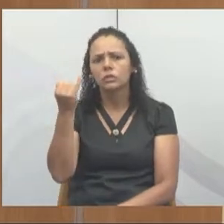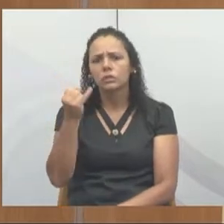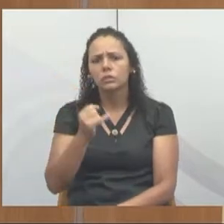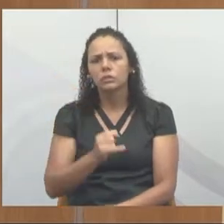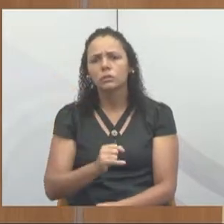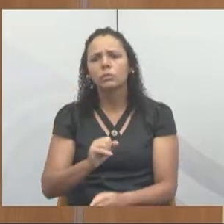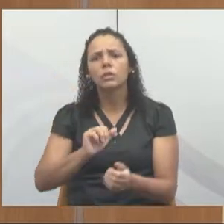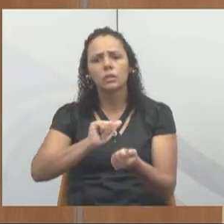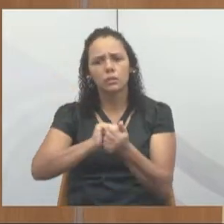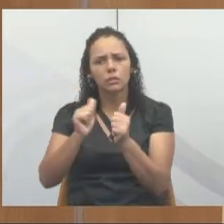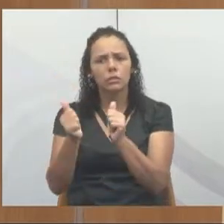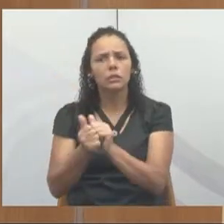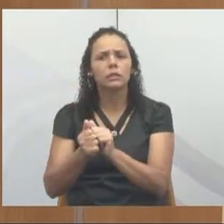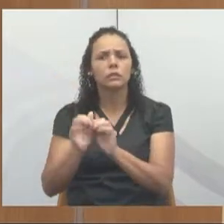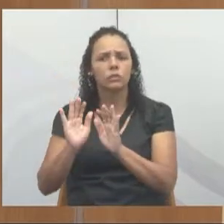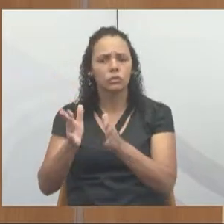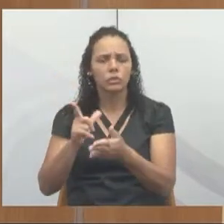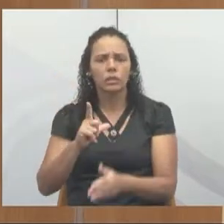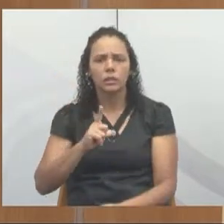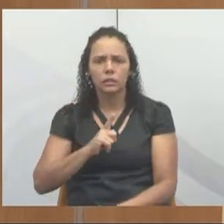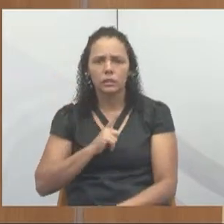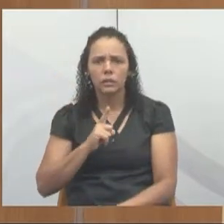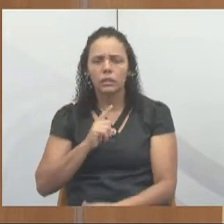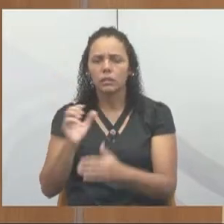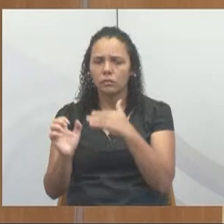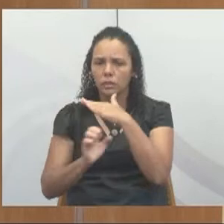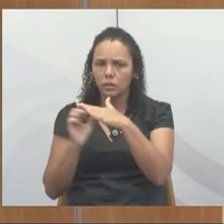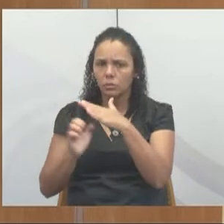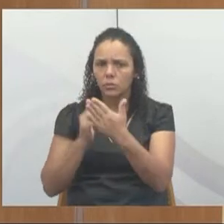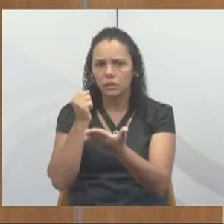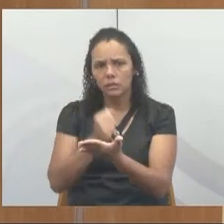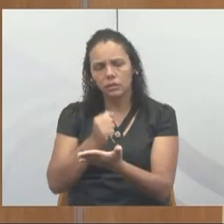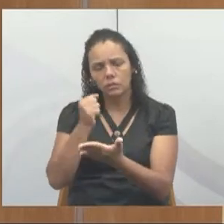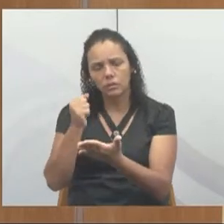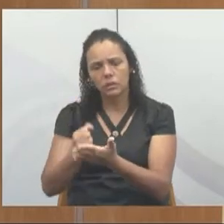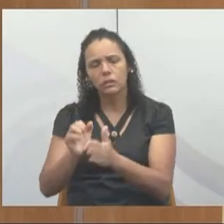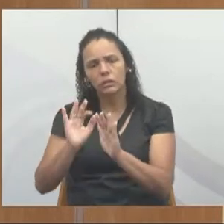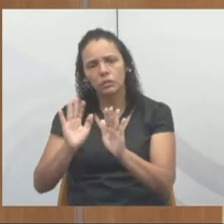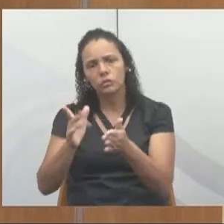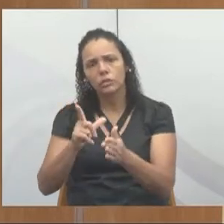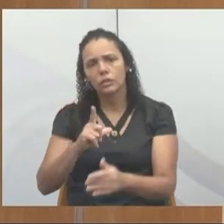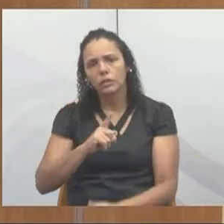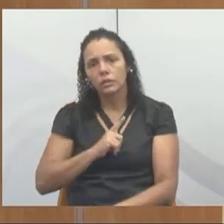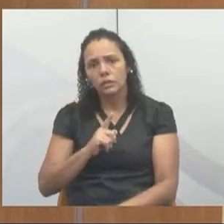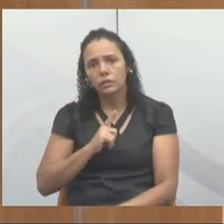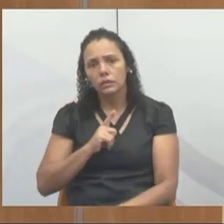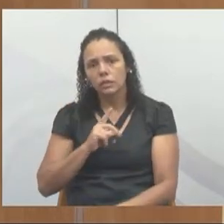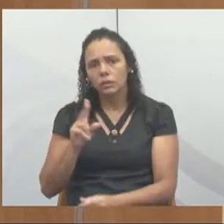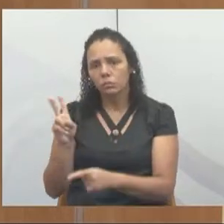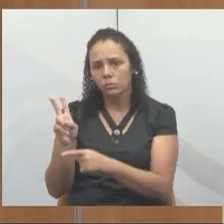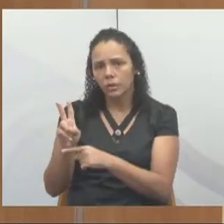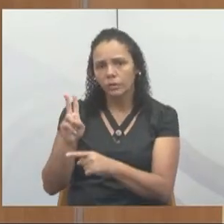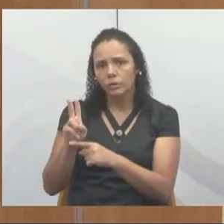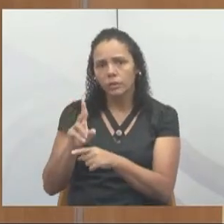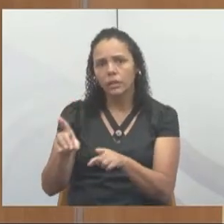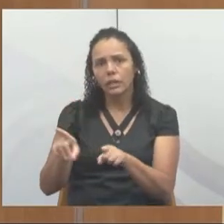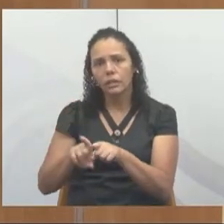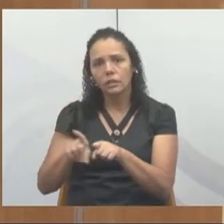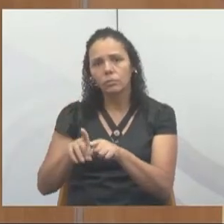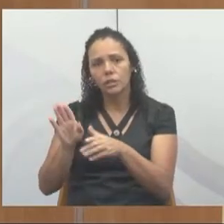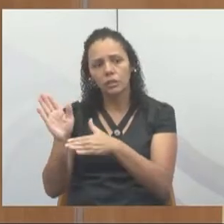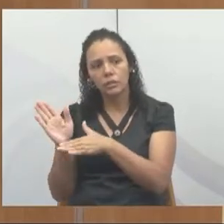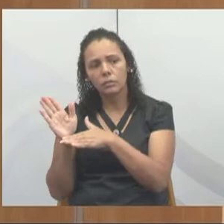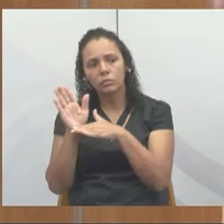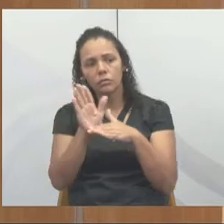por adequações, já temos empresa contratada que vai gerir a UBS Central, e ela vai também servir para ajudar as próprias outras